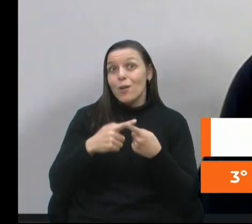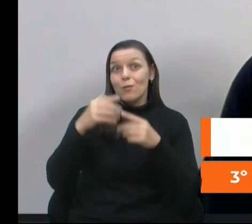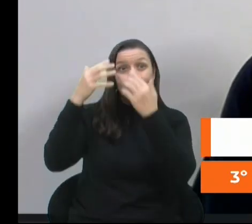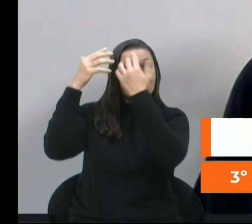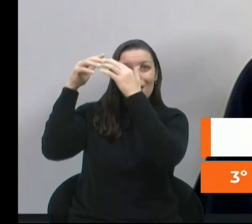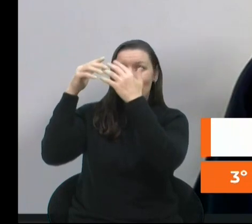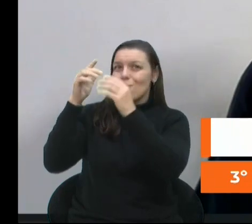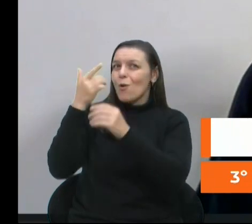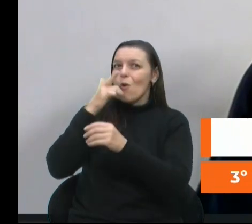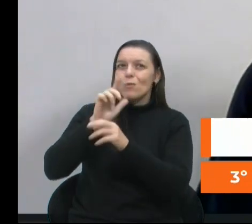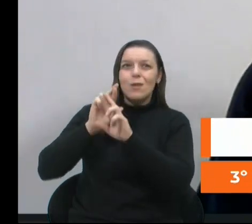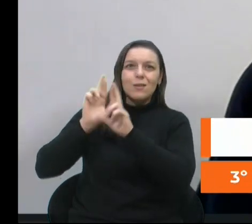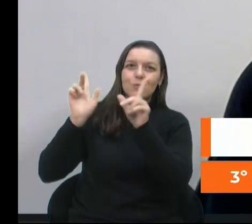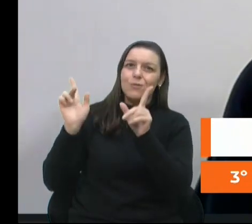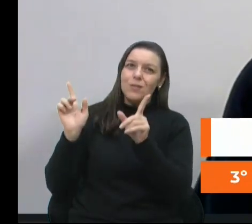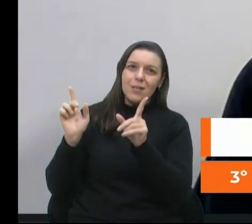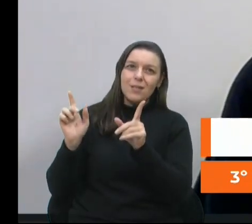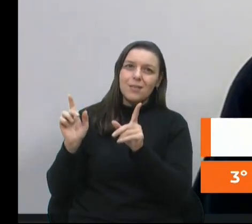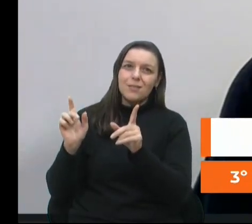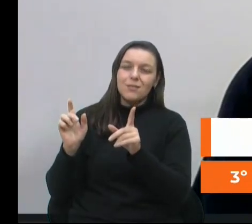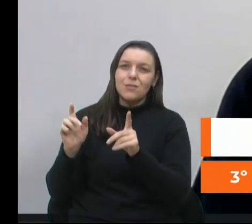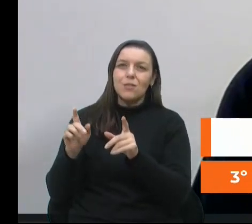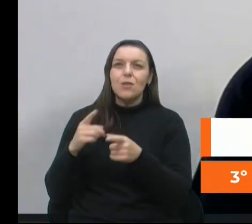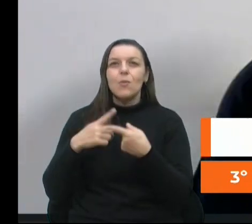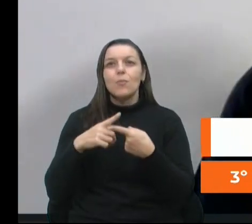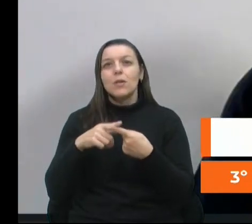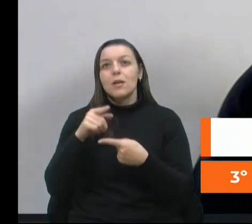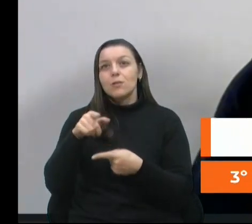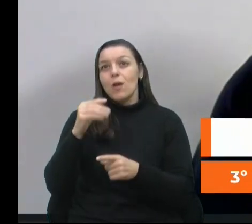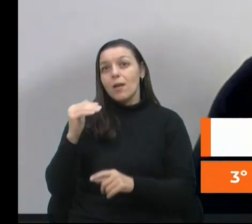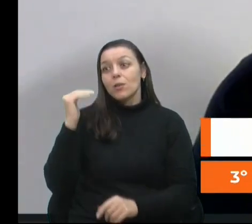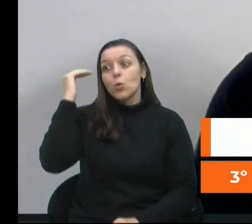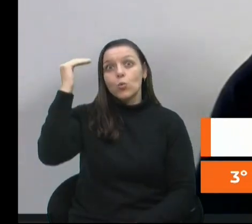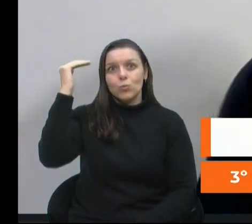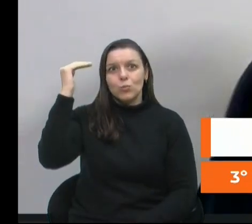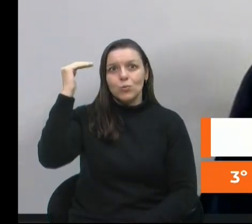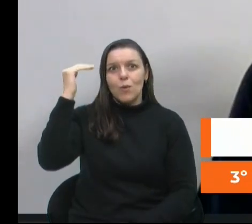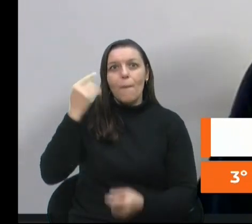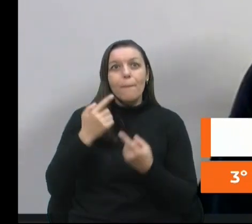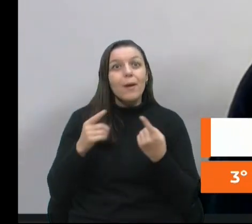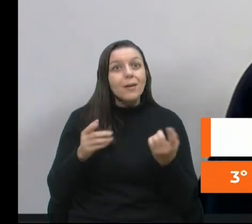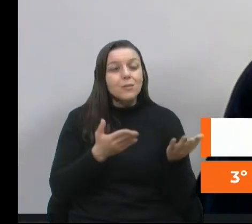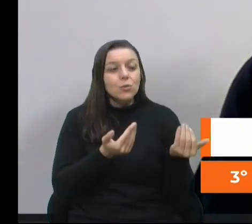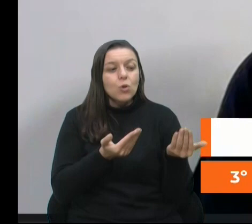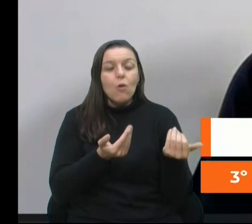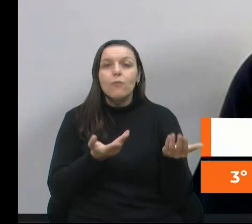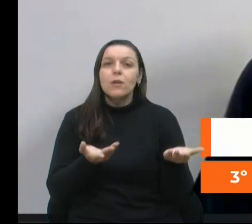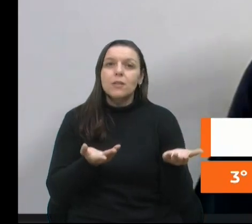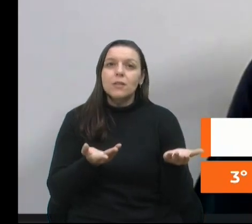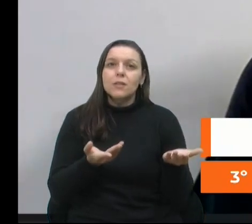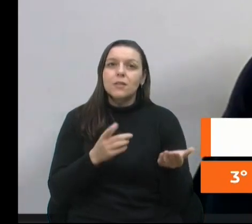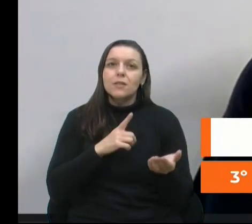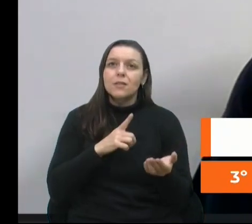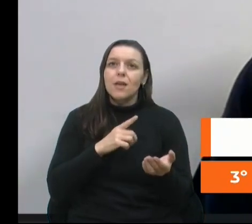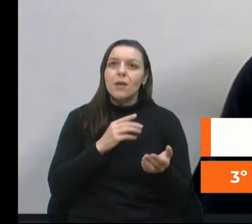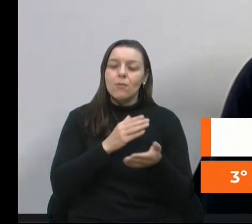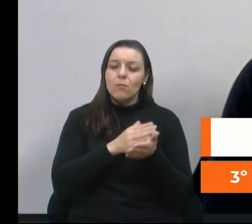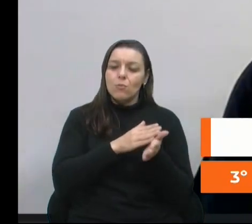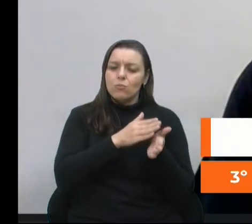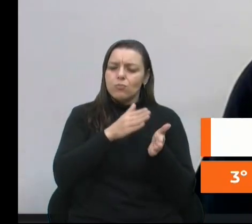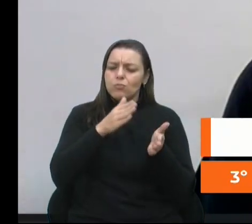ele não consegue fazer essa distinção. Isso porque você está adulto. Agora imagina para um adolescente que está passando por uma